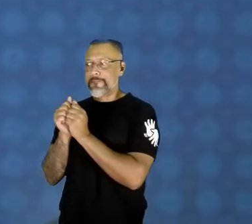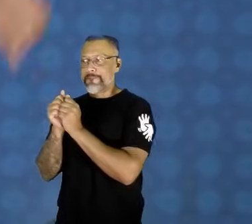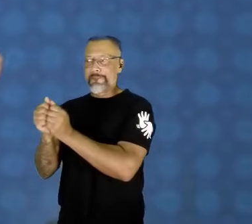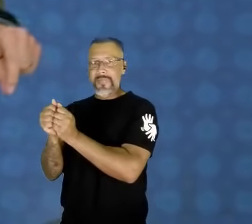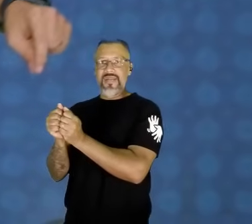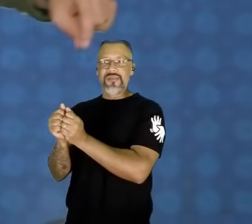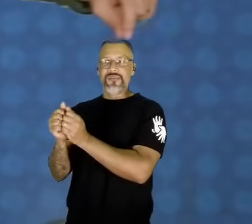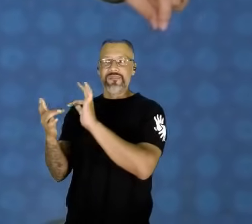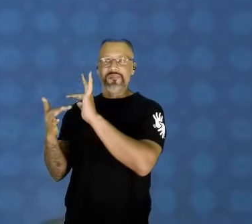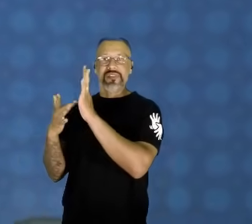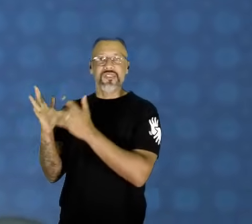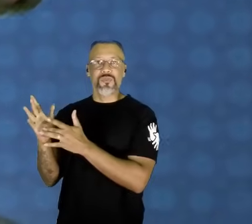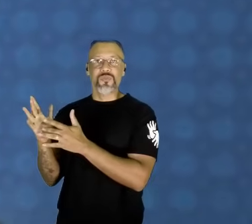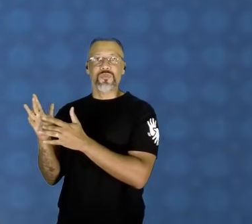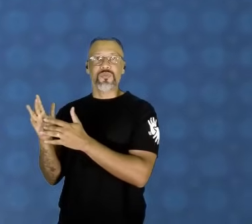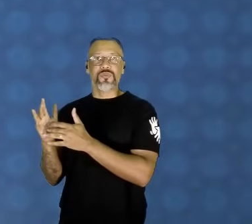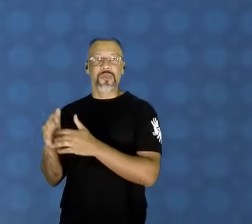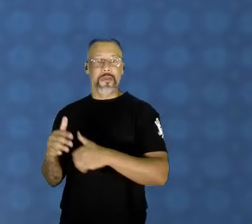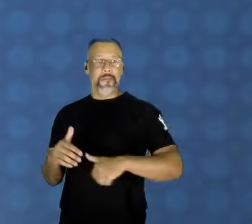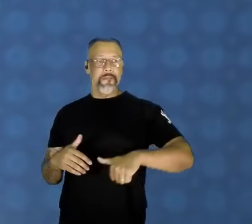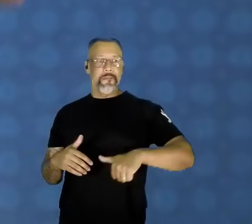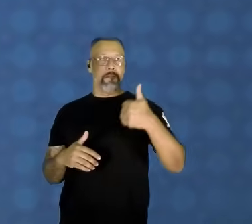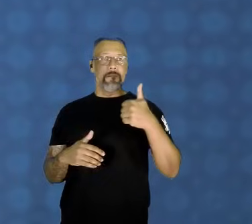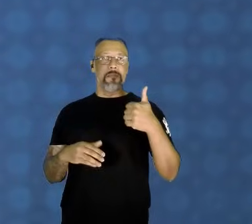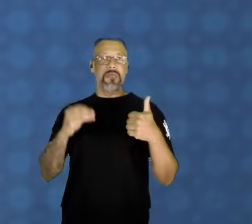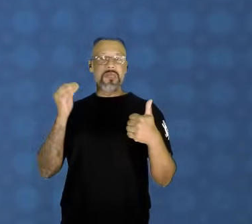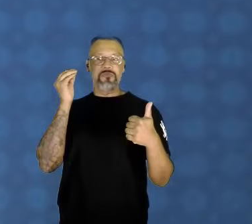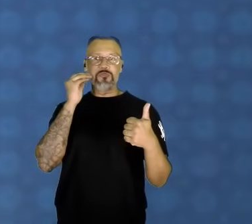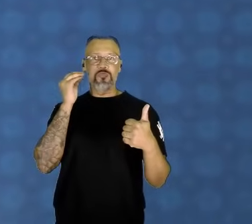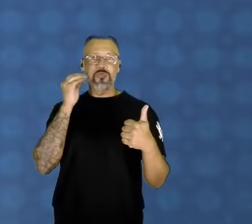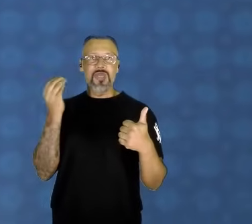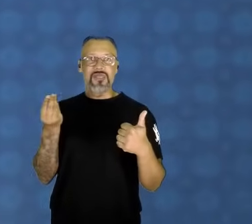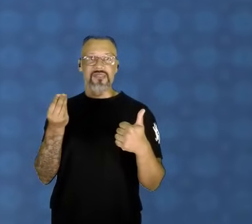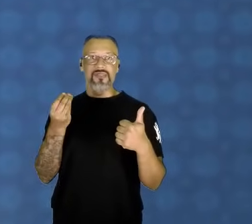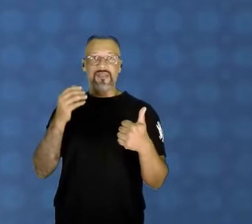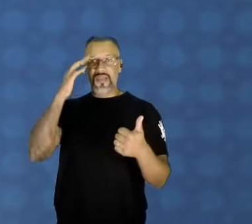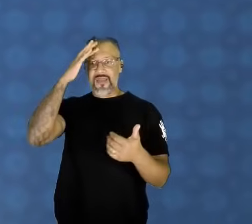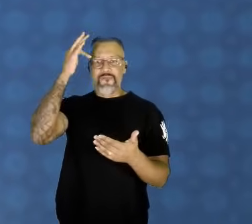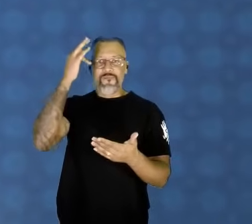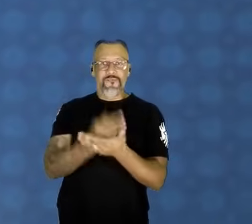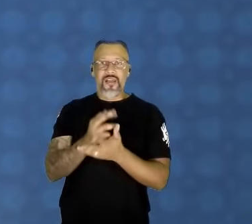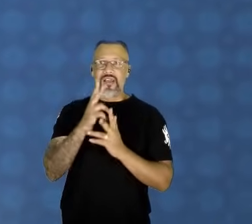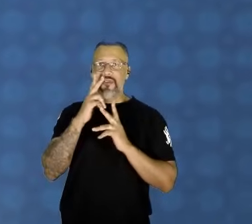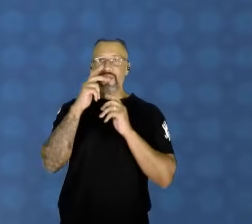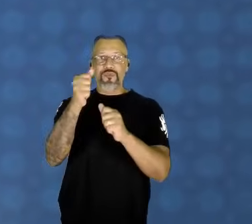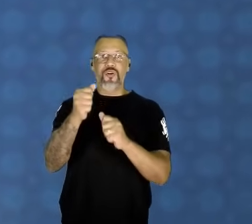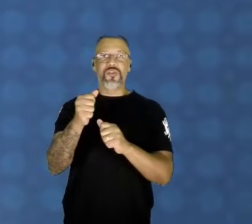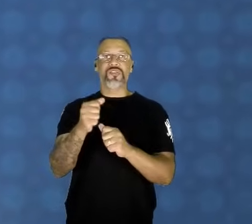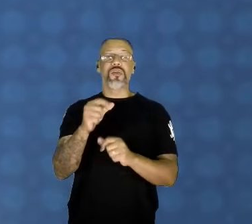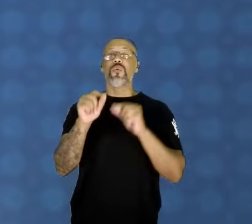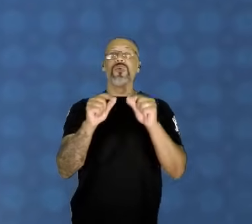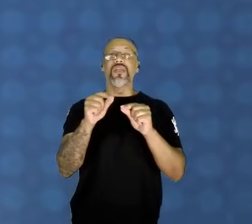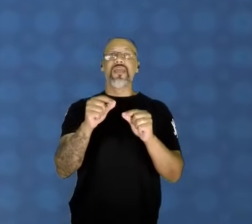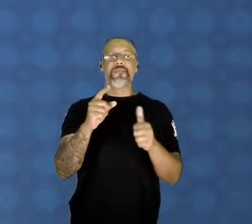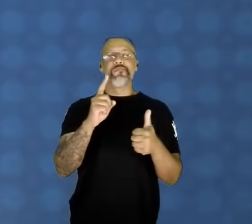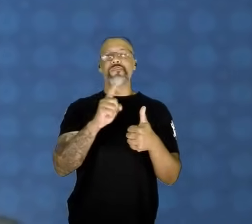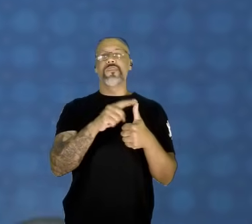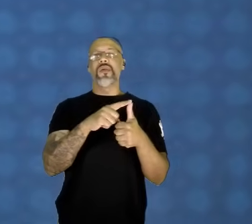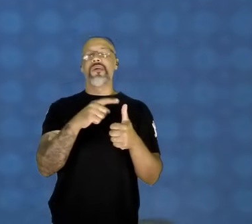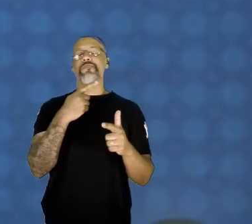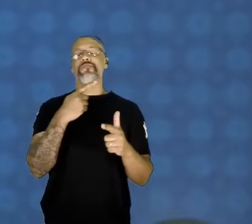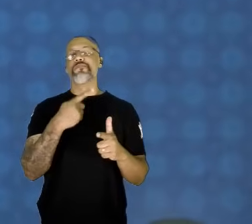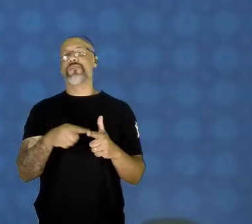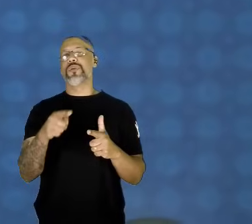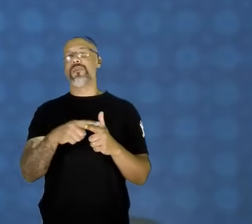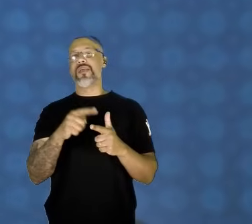primeiro teste de uma fé irritantemente indesistível é o teste do problema. E aí vem o